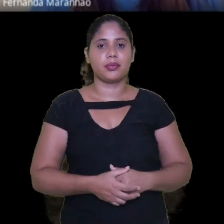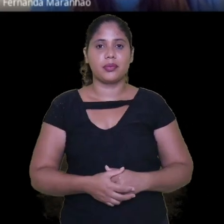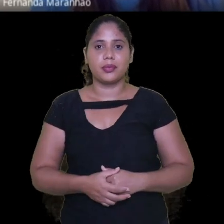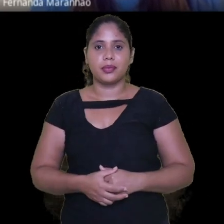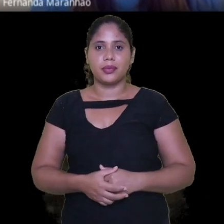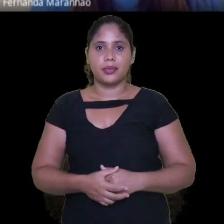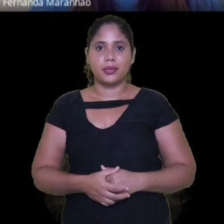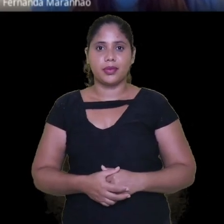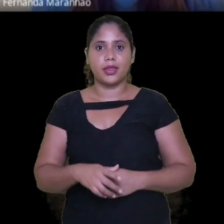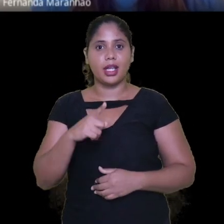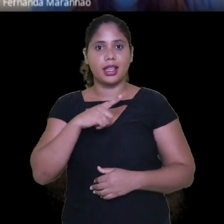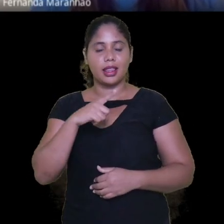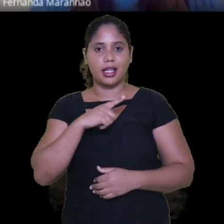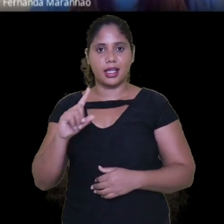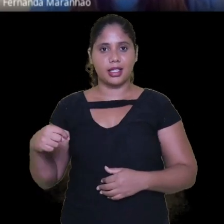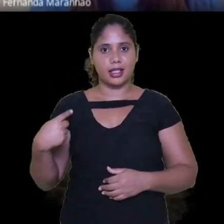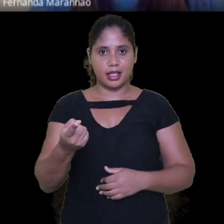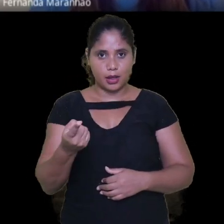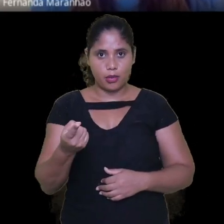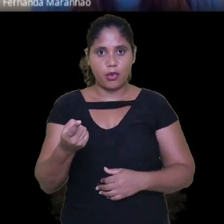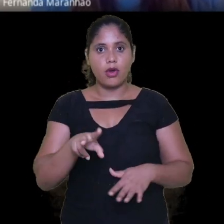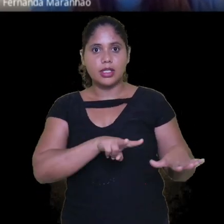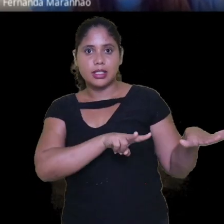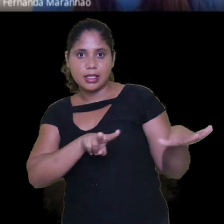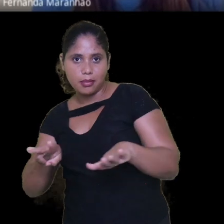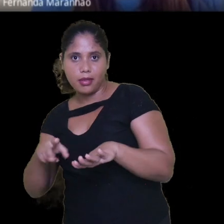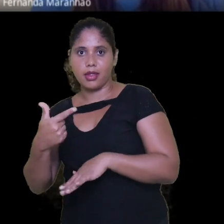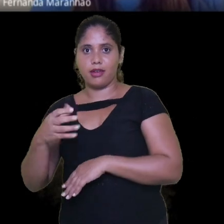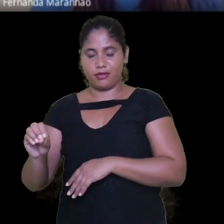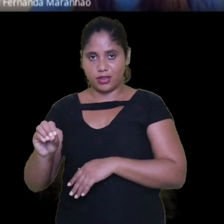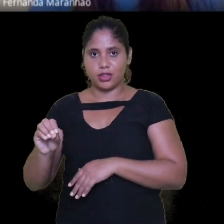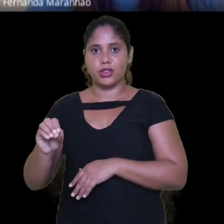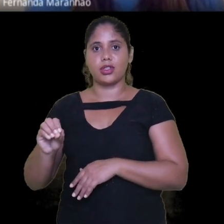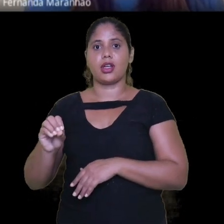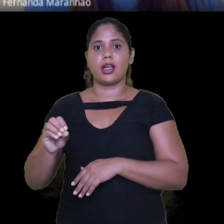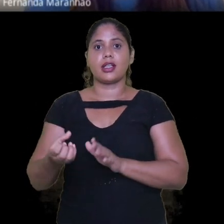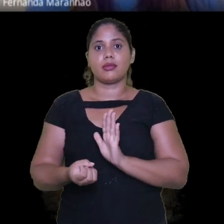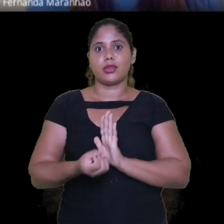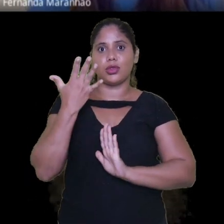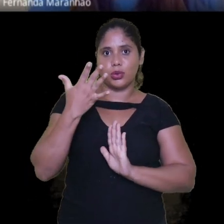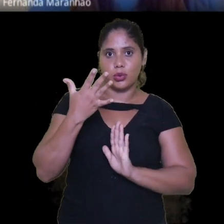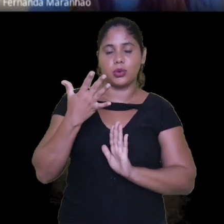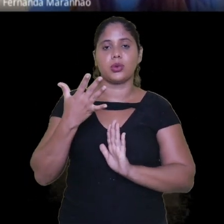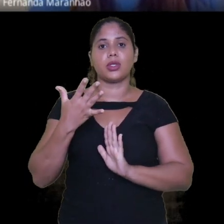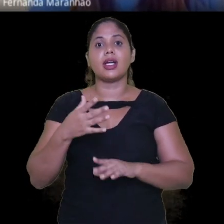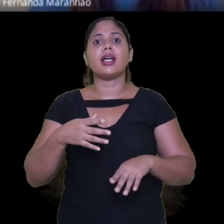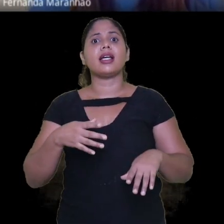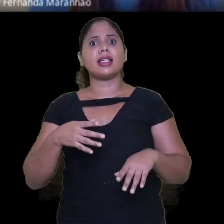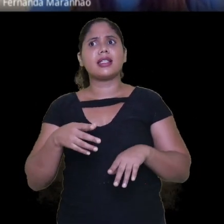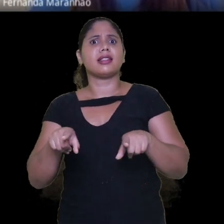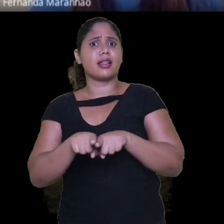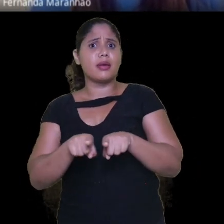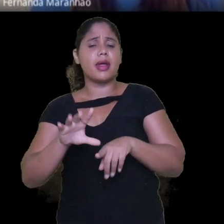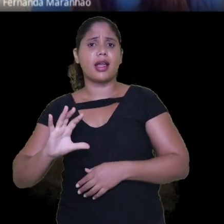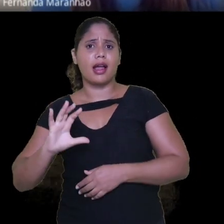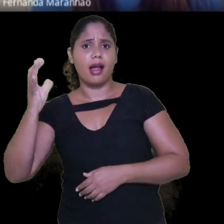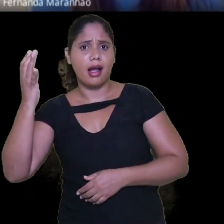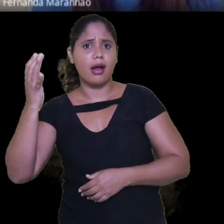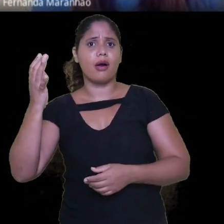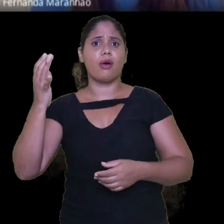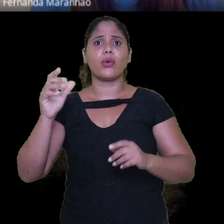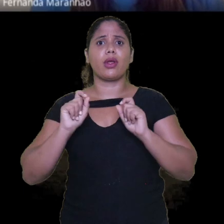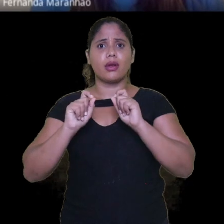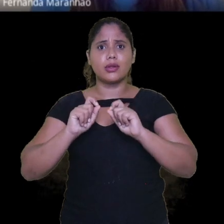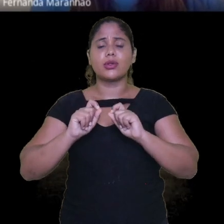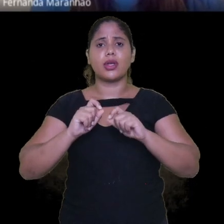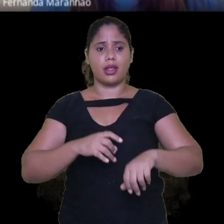semana de gravidez, e ela permanece alterada após o parto, diferentemente da pré-eclâmpsia, que, na teoria,